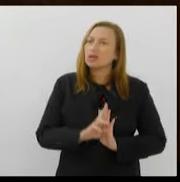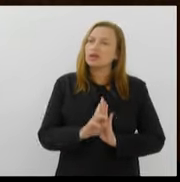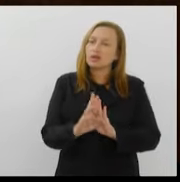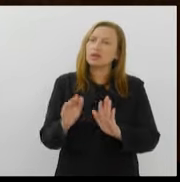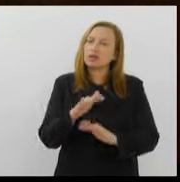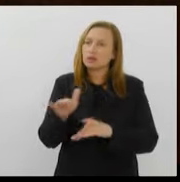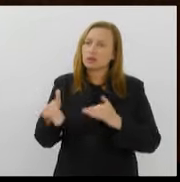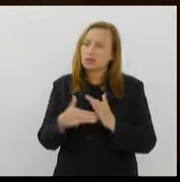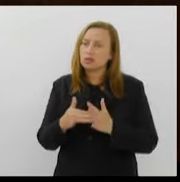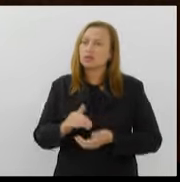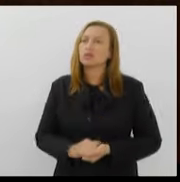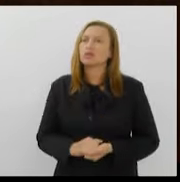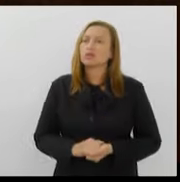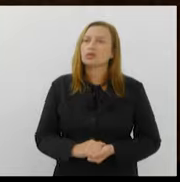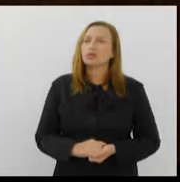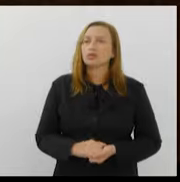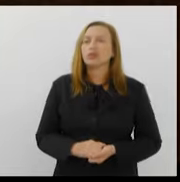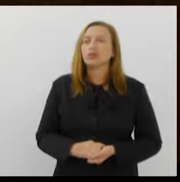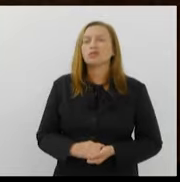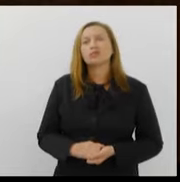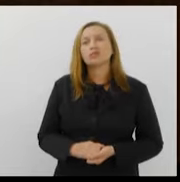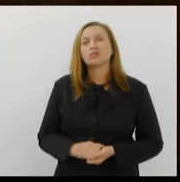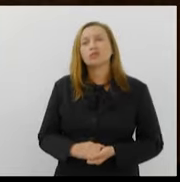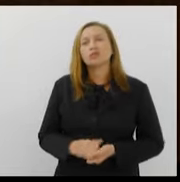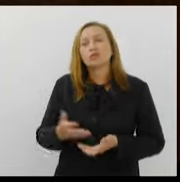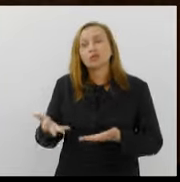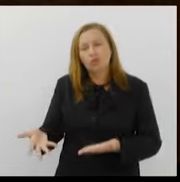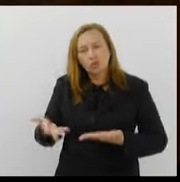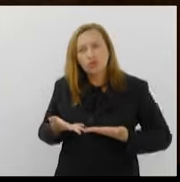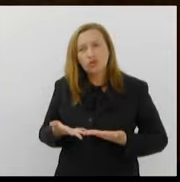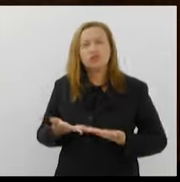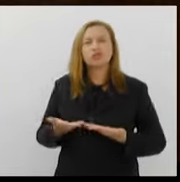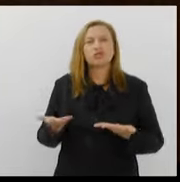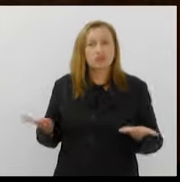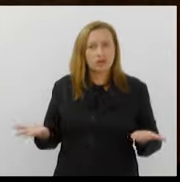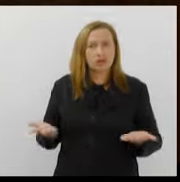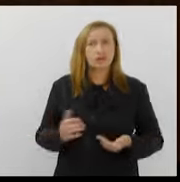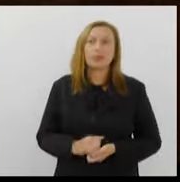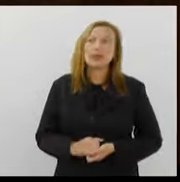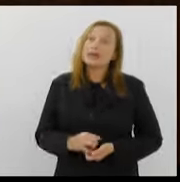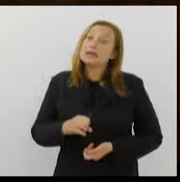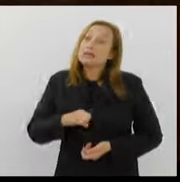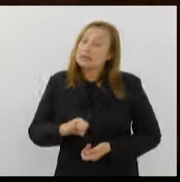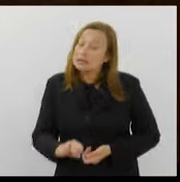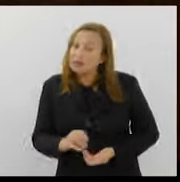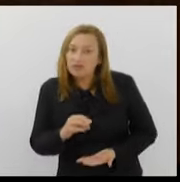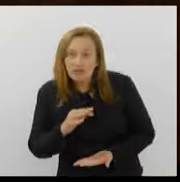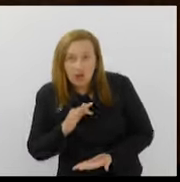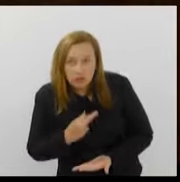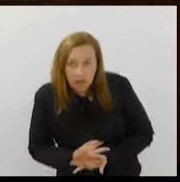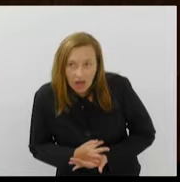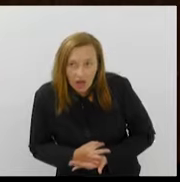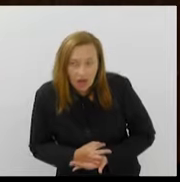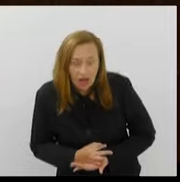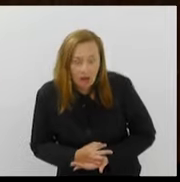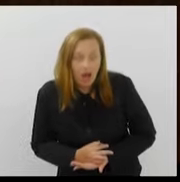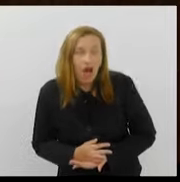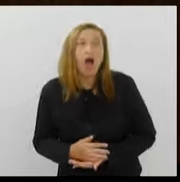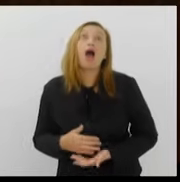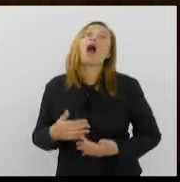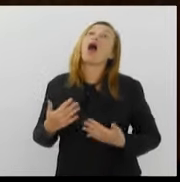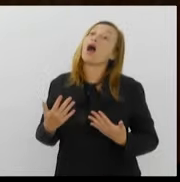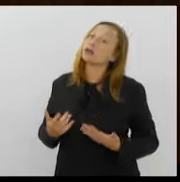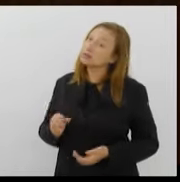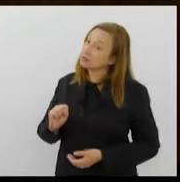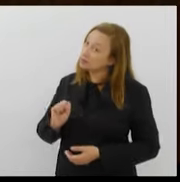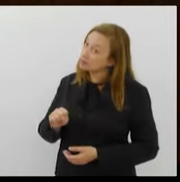todos. É de bom tom o convite, claro. Claro, se não vier, aí sim,